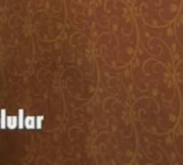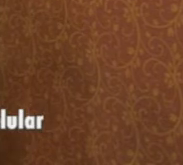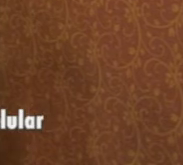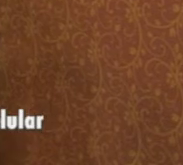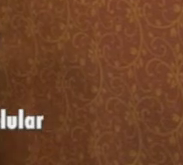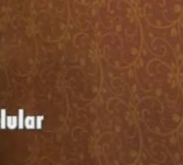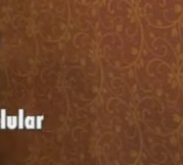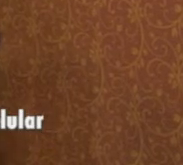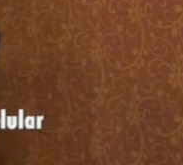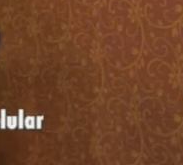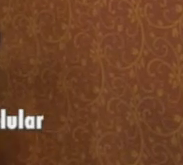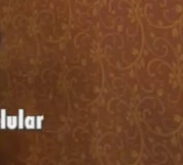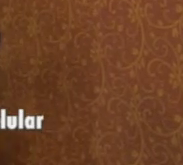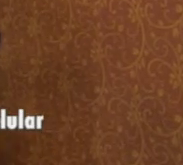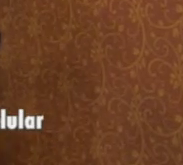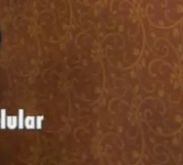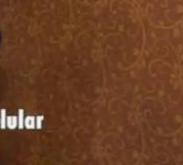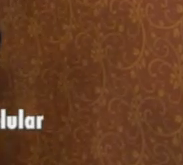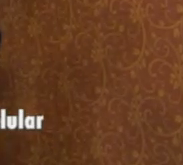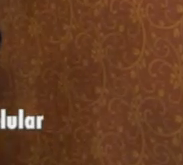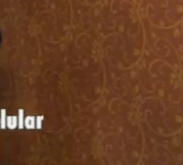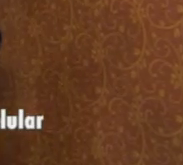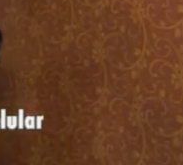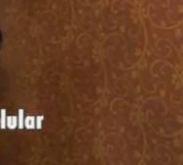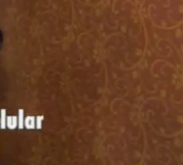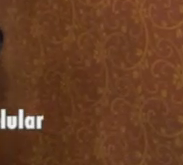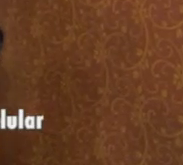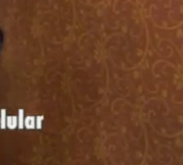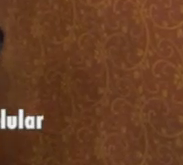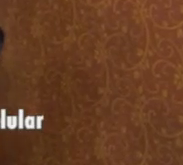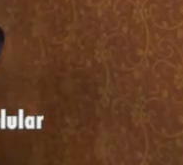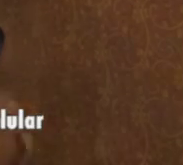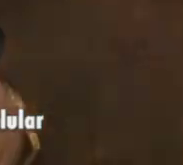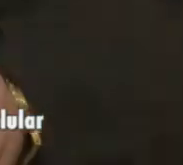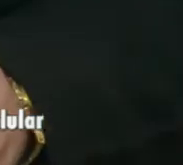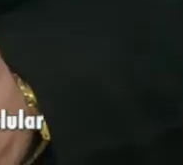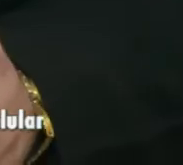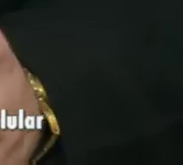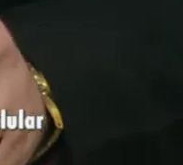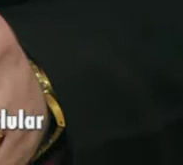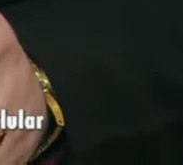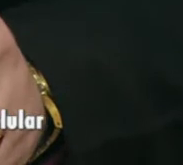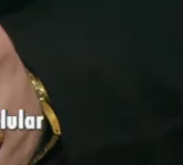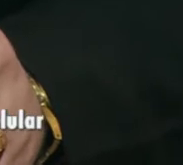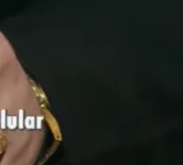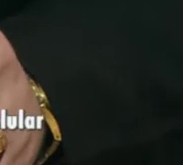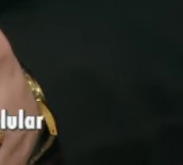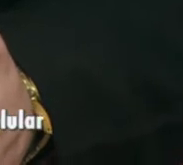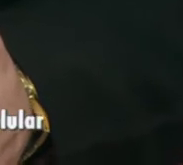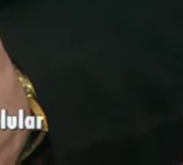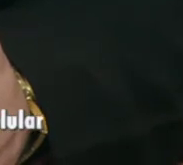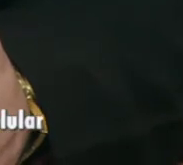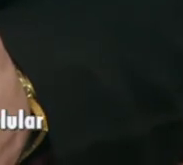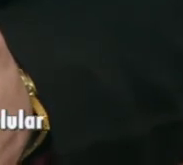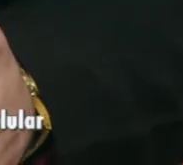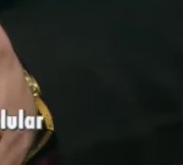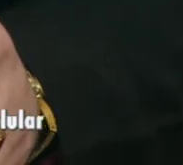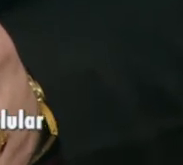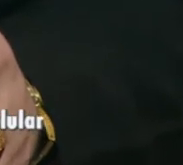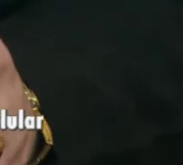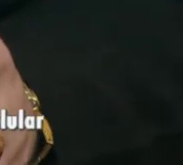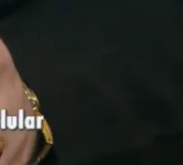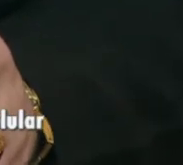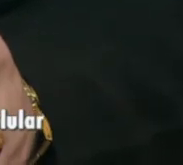porque é um resgate da fé católica, e este é o local próprio para você guardar o seu terço, porque de fato o terço, sabendo que